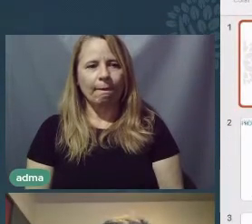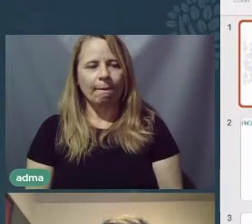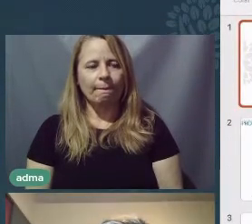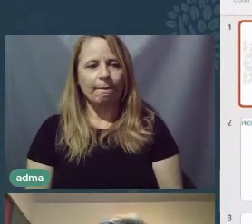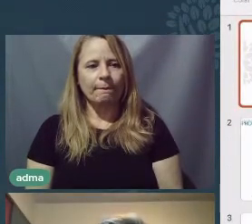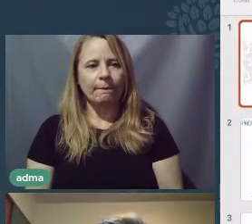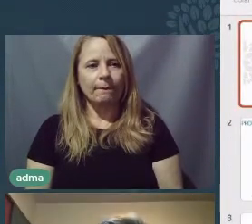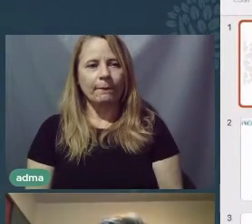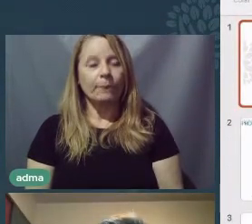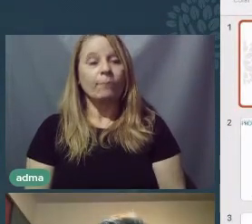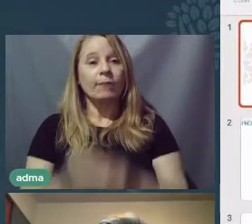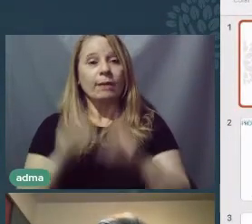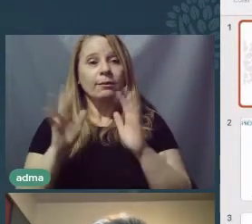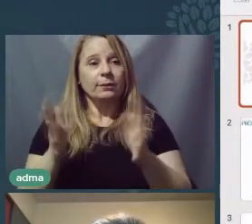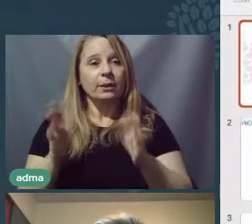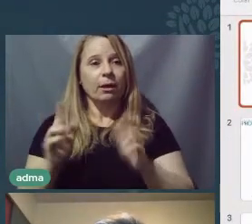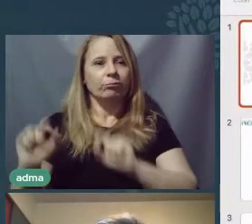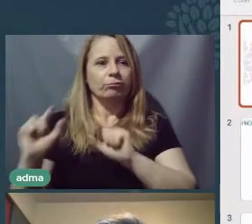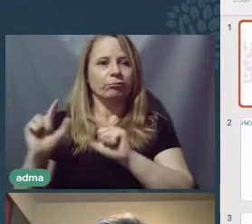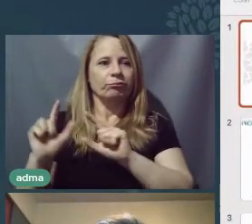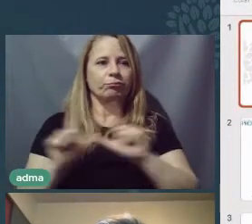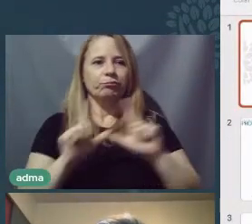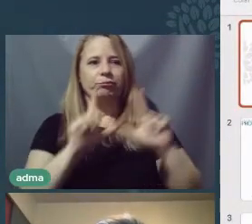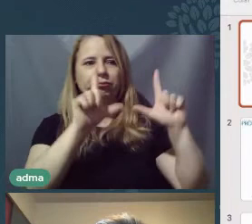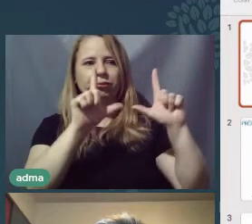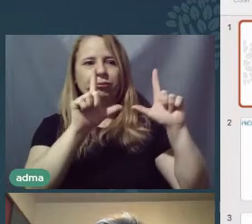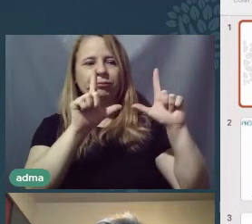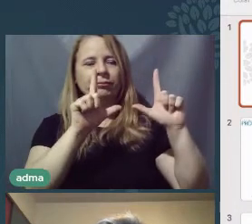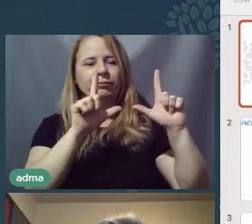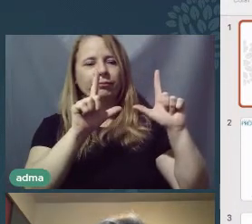Então, já estamos. Peraí.